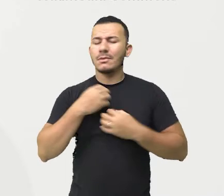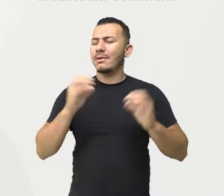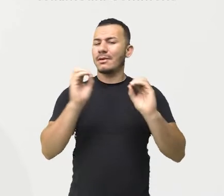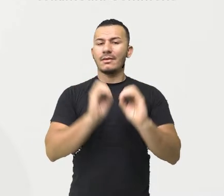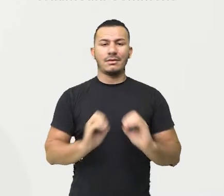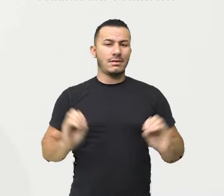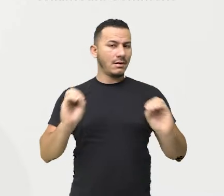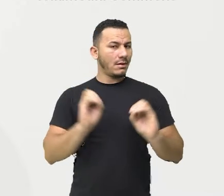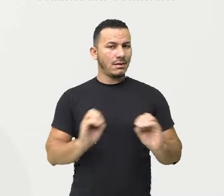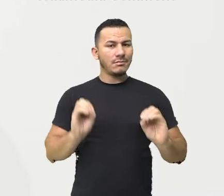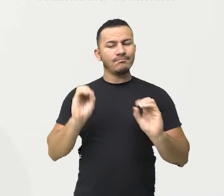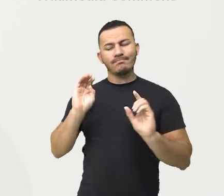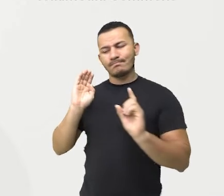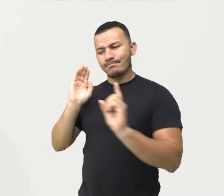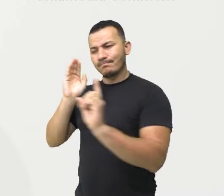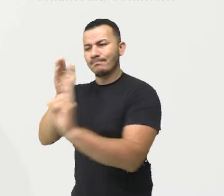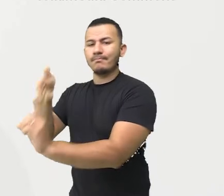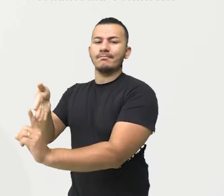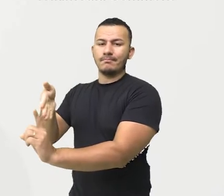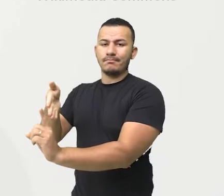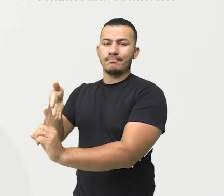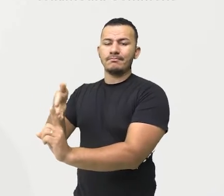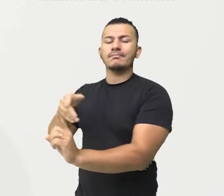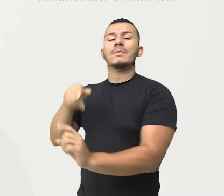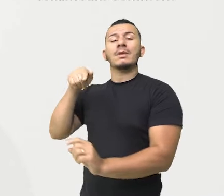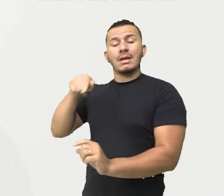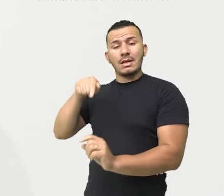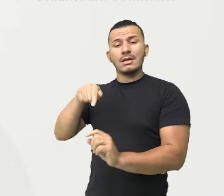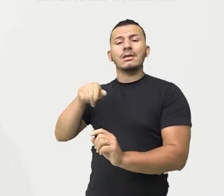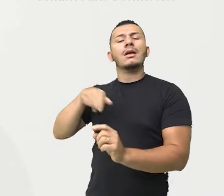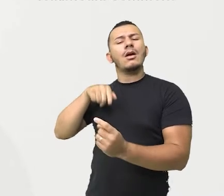a nenhuma emoção. Ele vai dizer